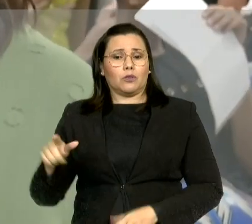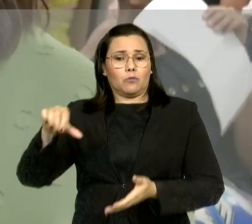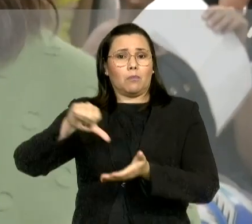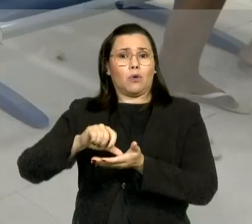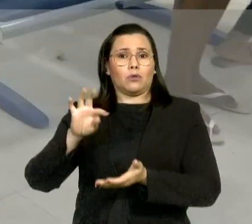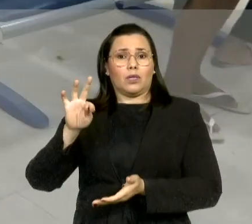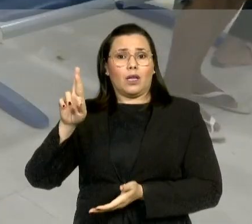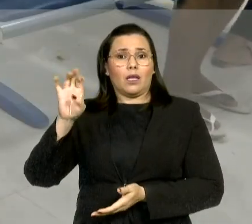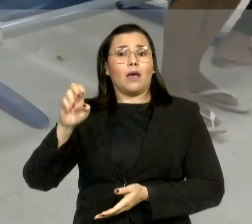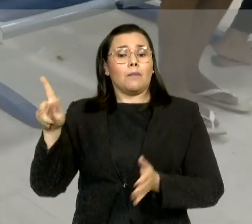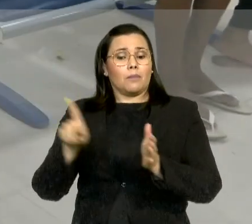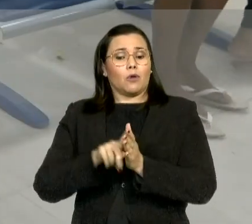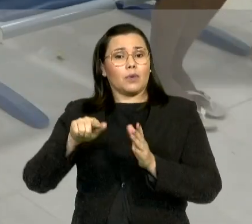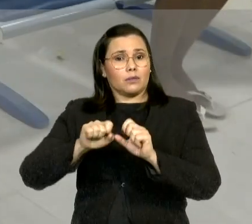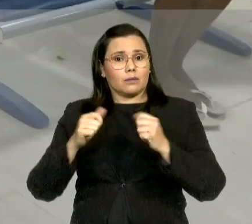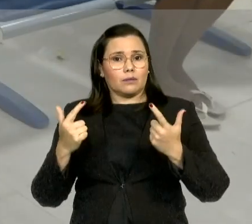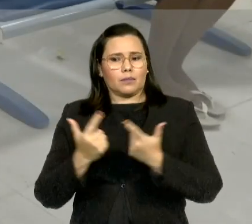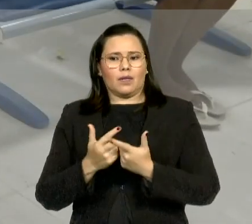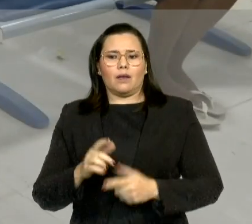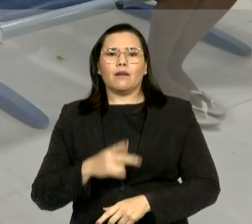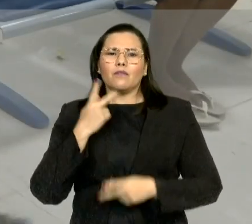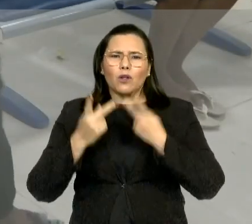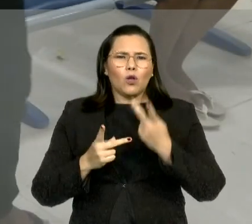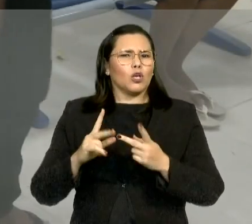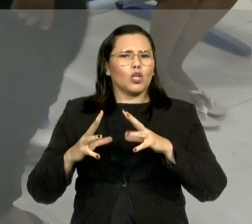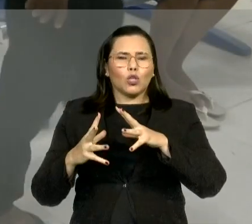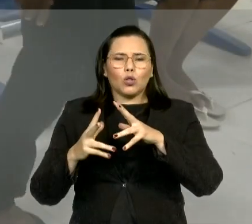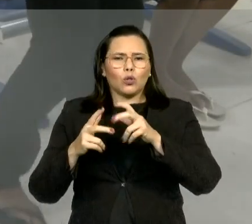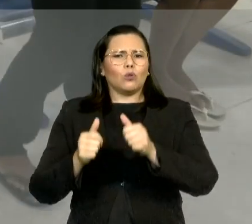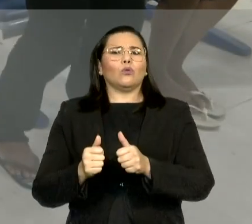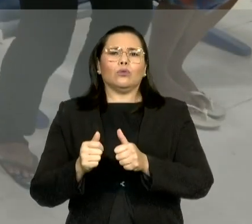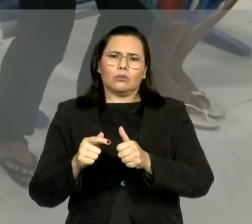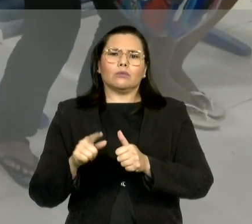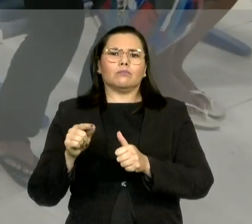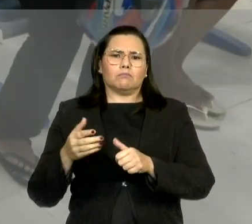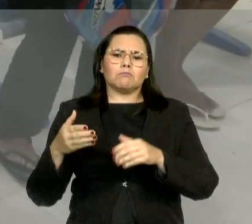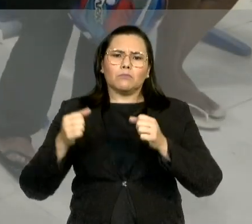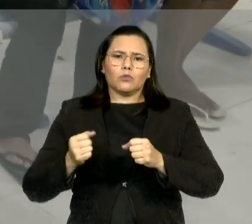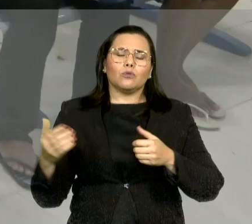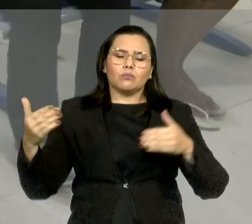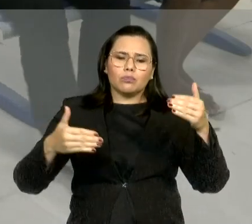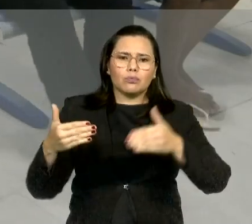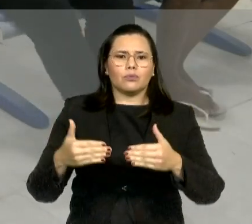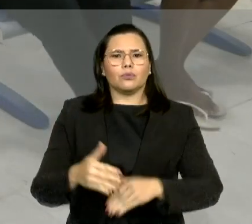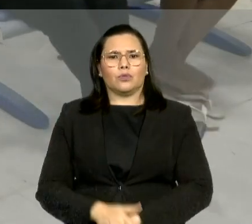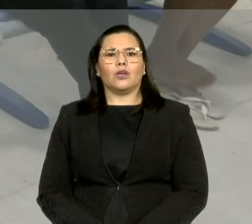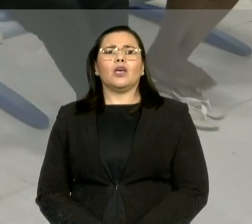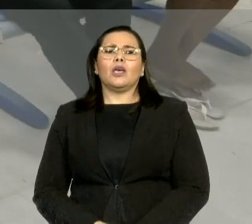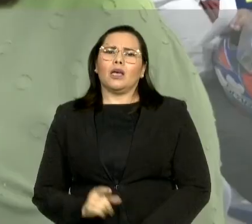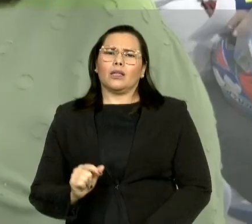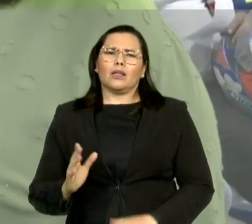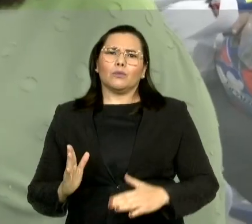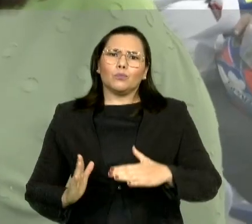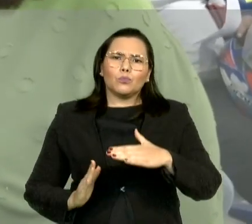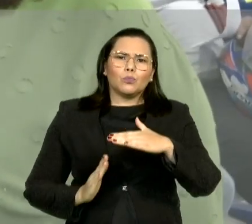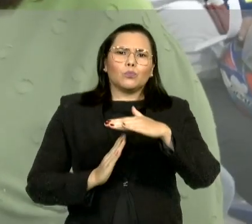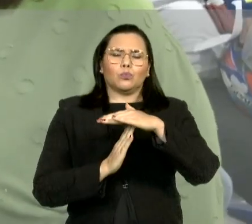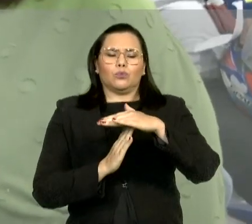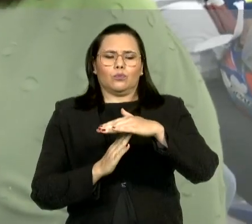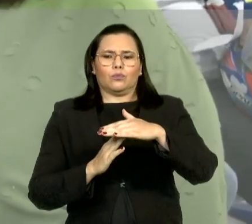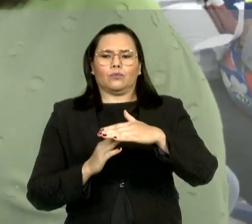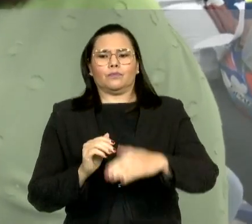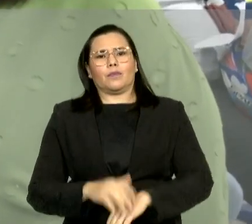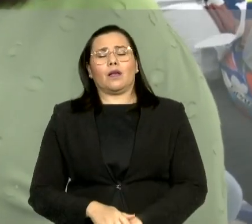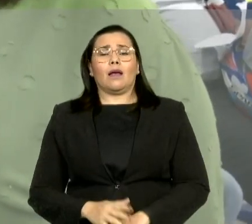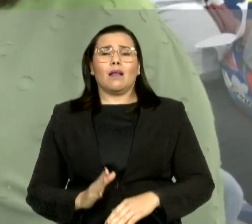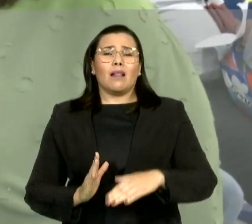na Alema garantiu que todo mundo seria atendido até o último minuto do prazo estabelecido pela Justiça Eleitoral. Até